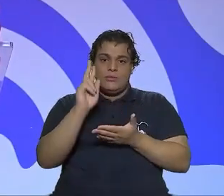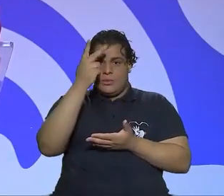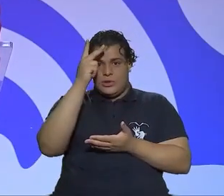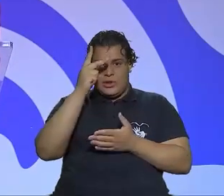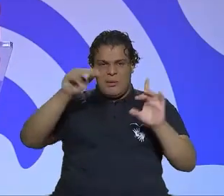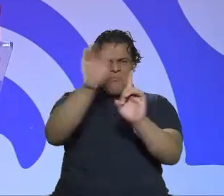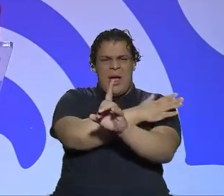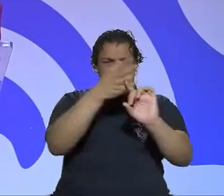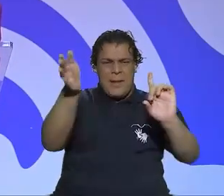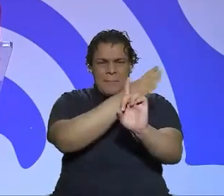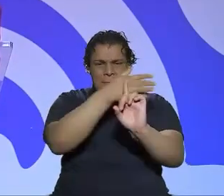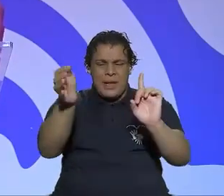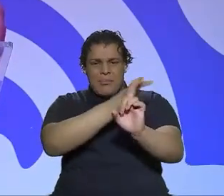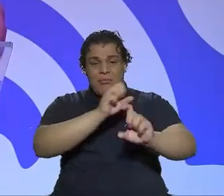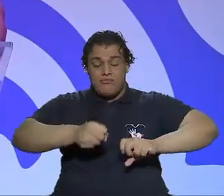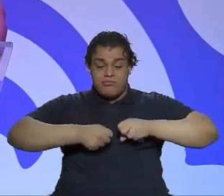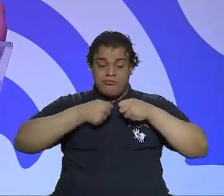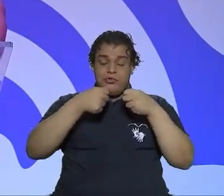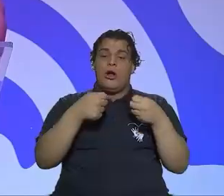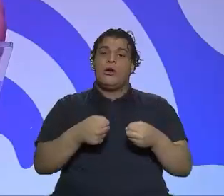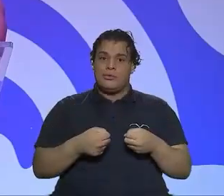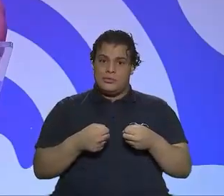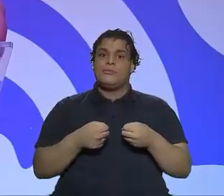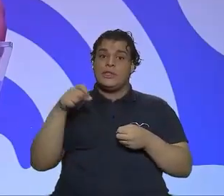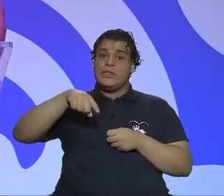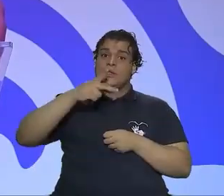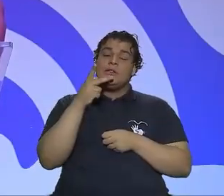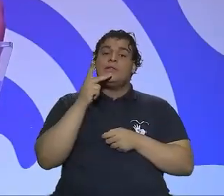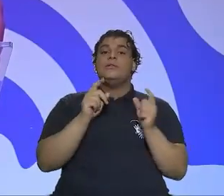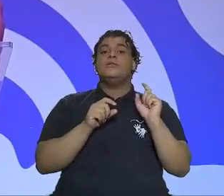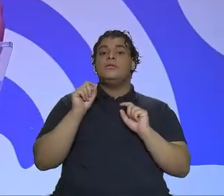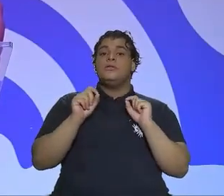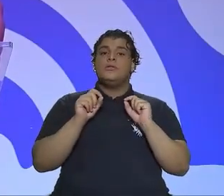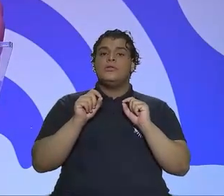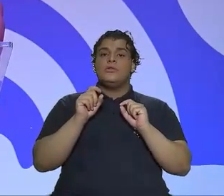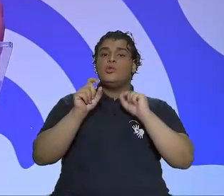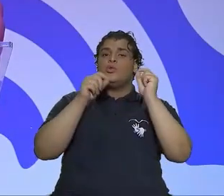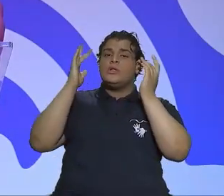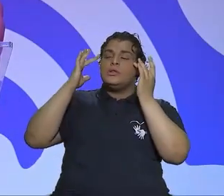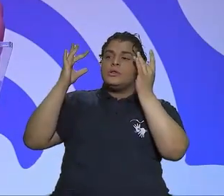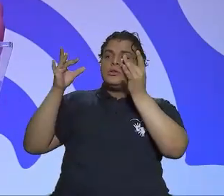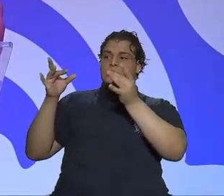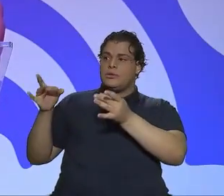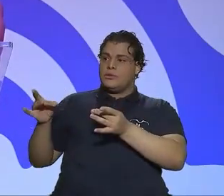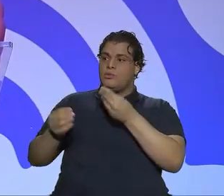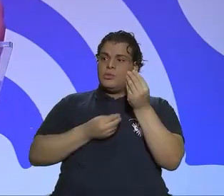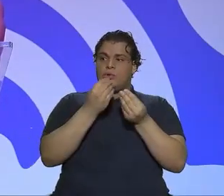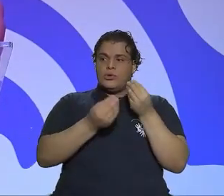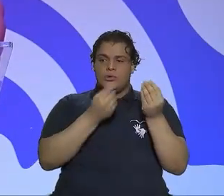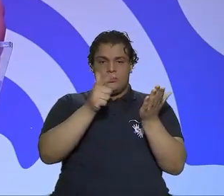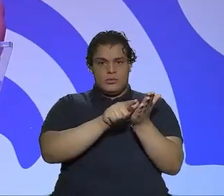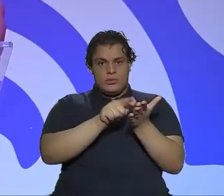violência doméstica muito forte. E aqui ela diz: o que chama atenção no modo como o livro é